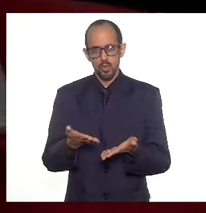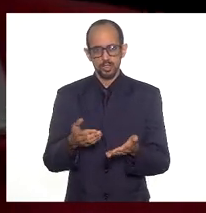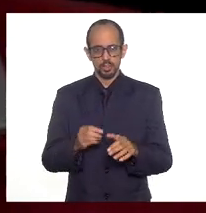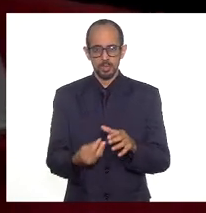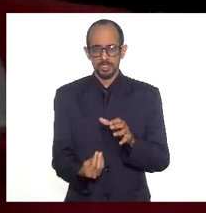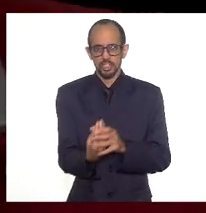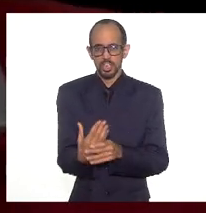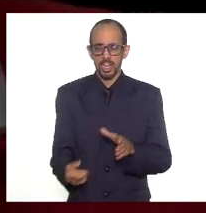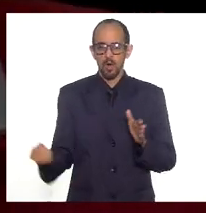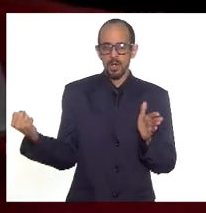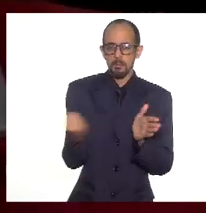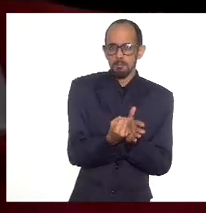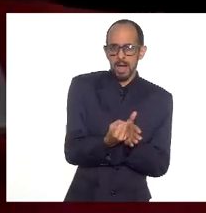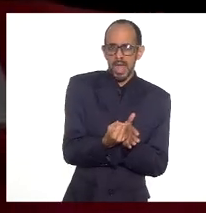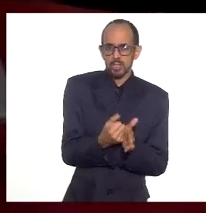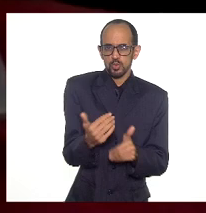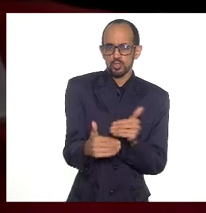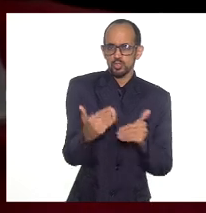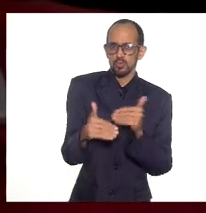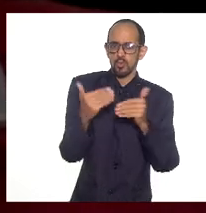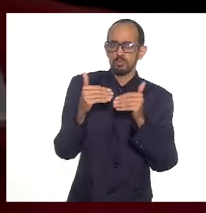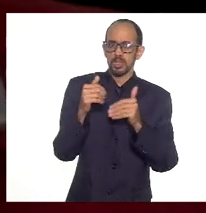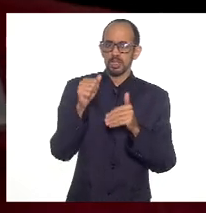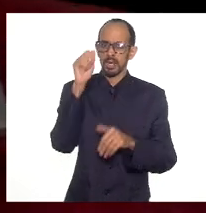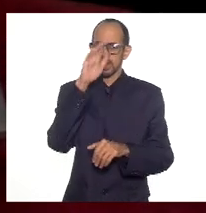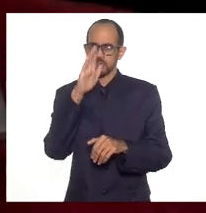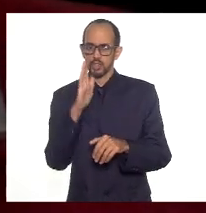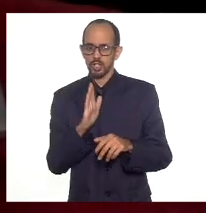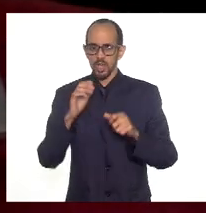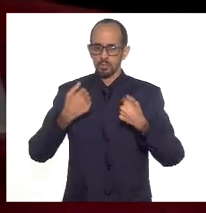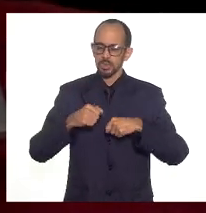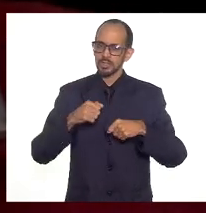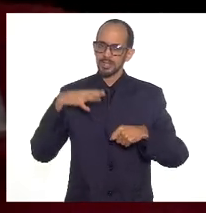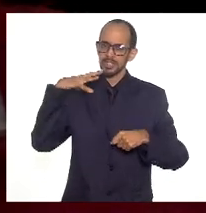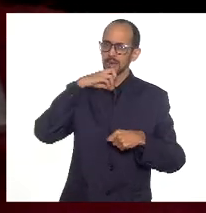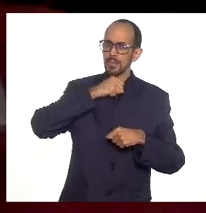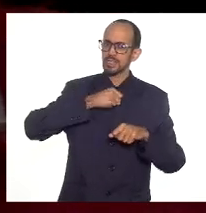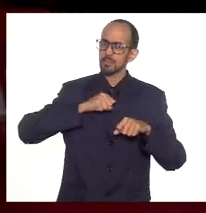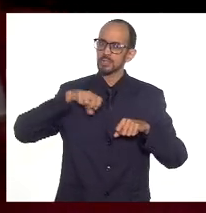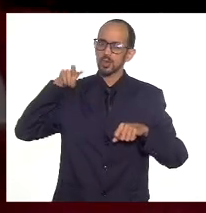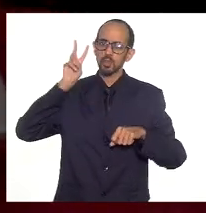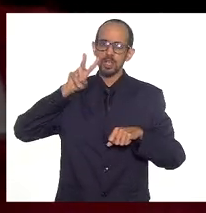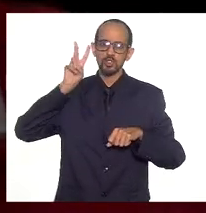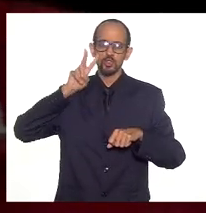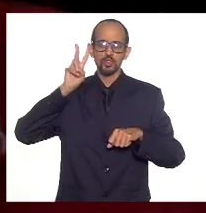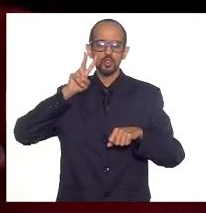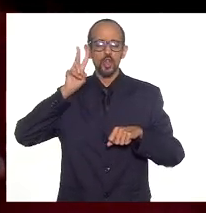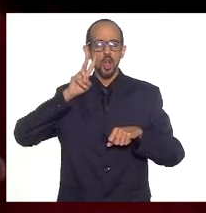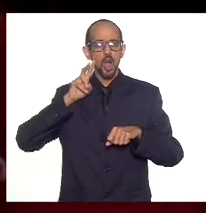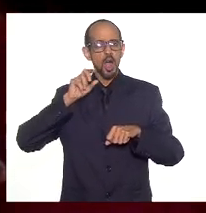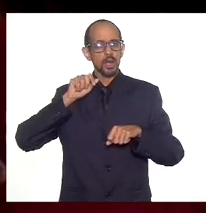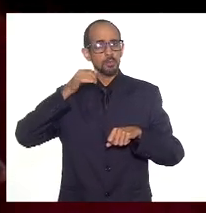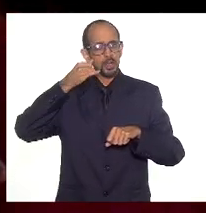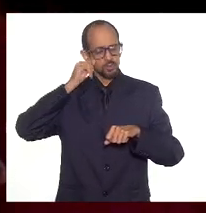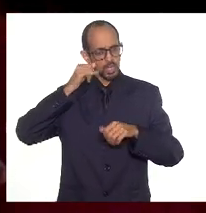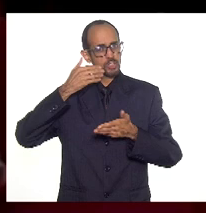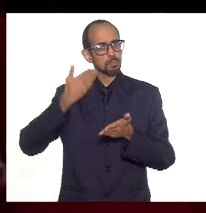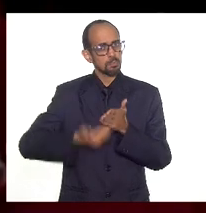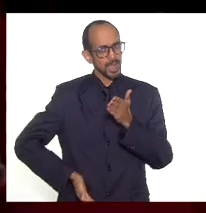impactar no desenvolvimento nacional, tem que ter essa percepção histórica, porque senão a gente se perde um pouco dentro do